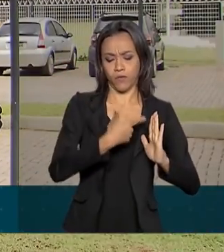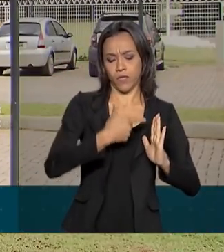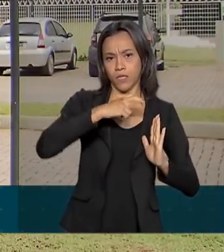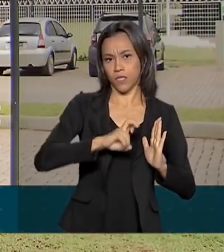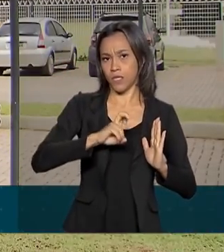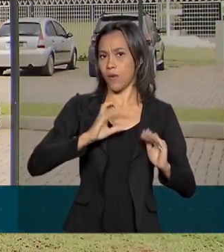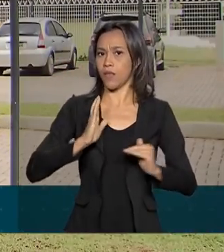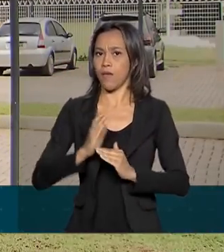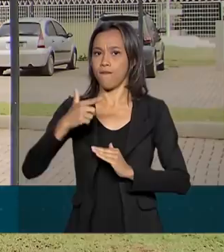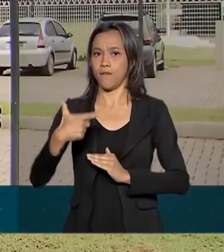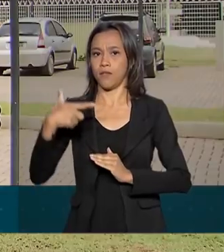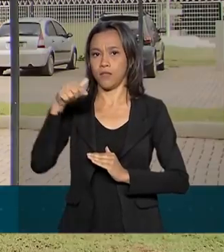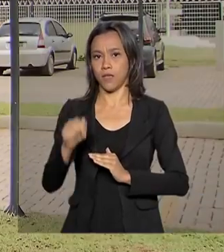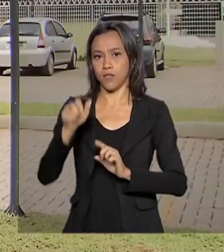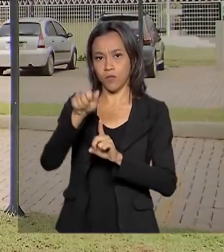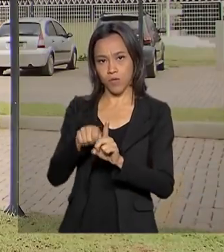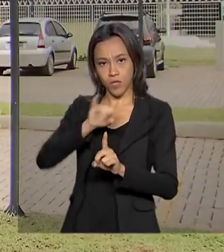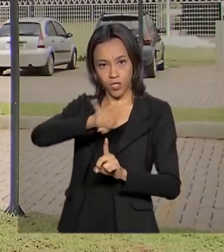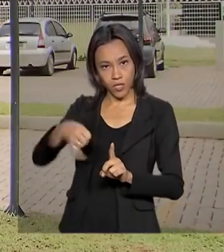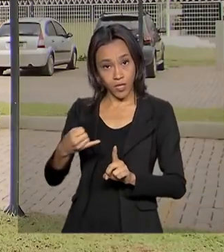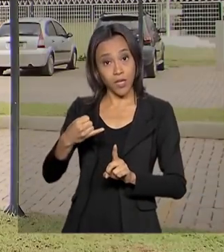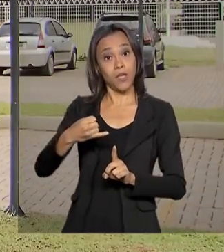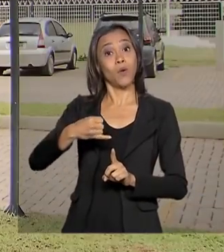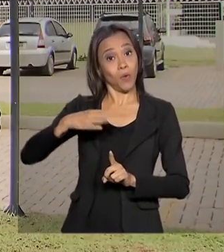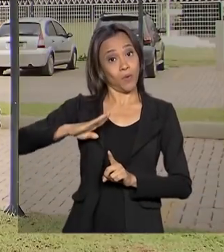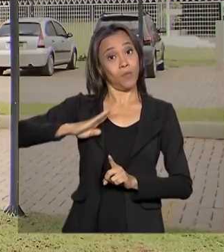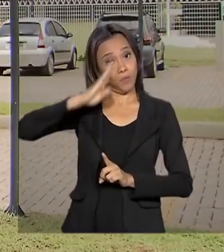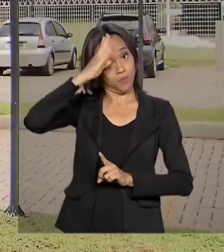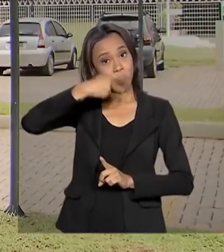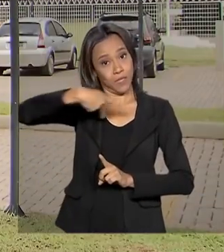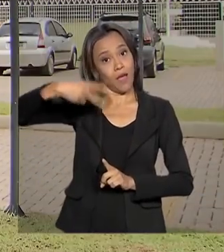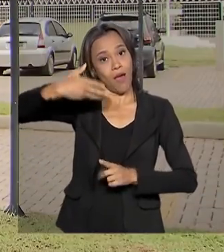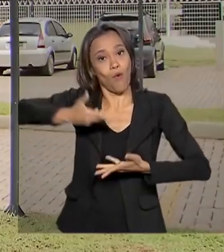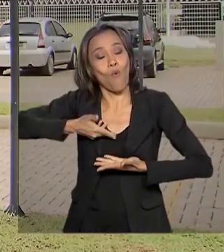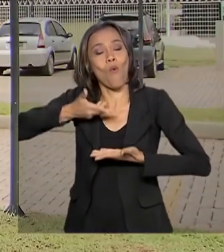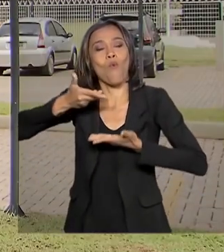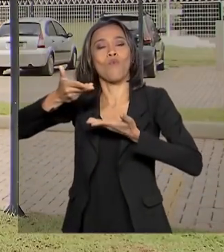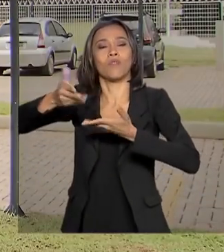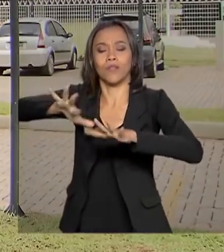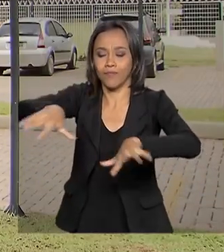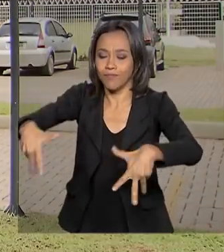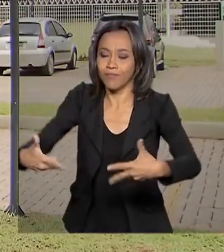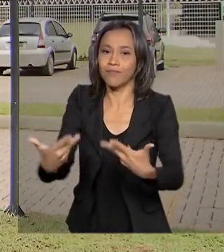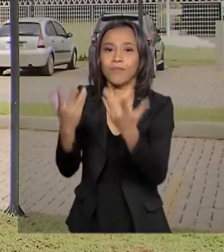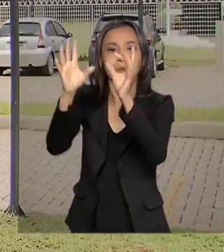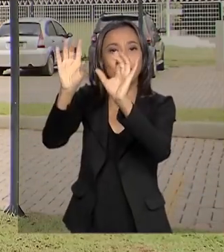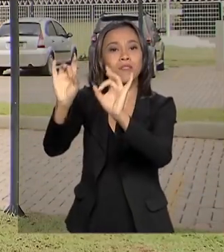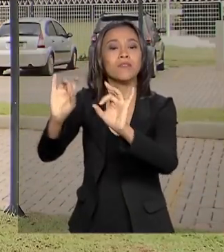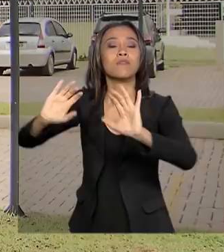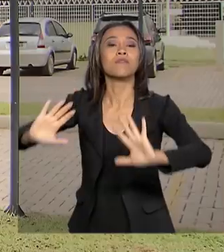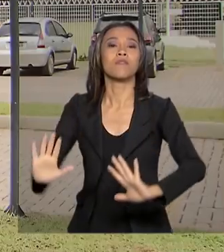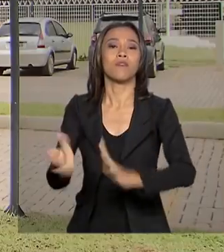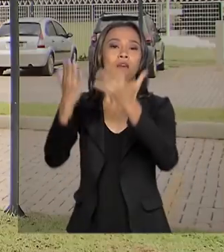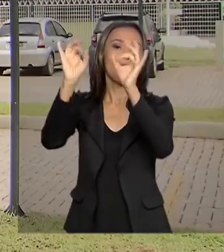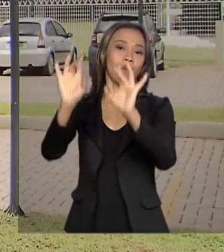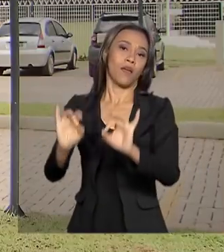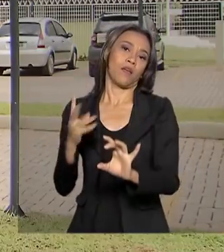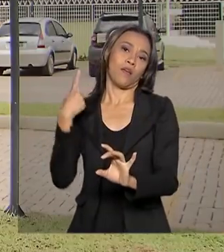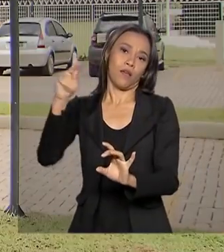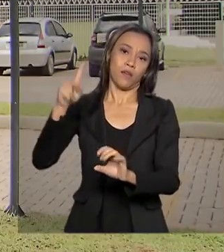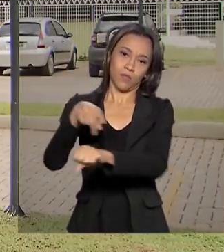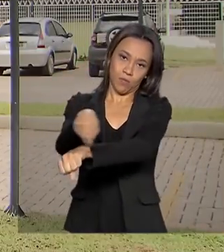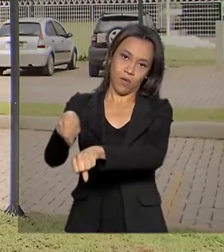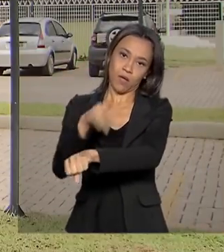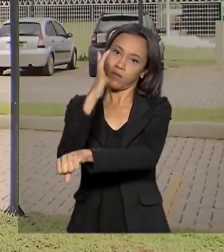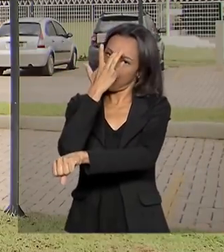27 de janeiro. Ele é convidado de honra nas comemorações do Dia da República. O presidente também deve se